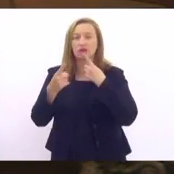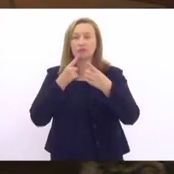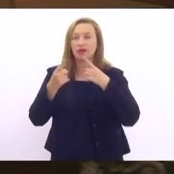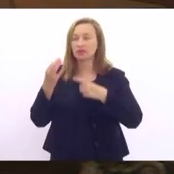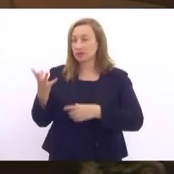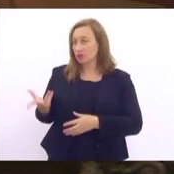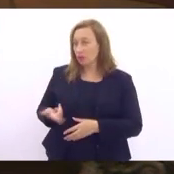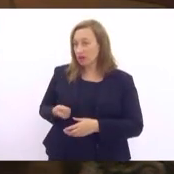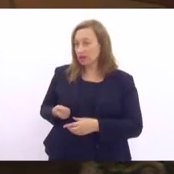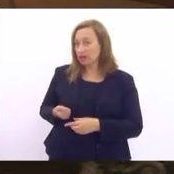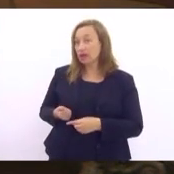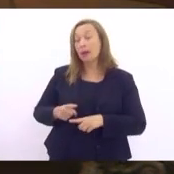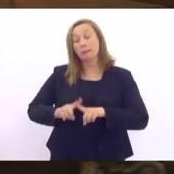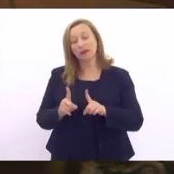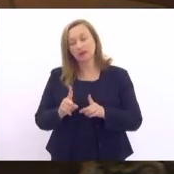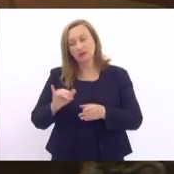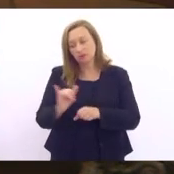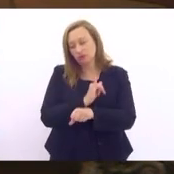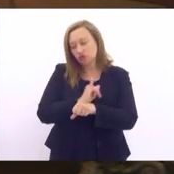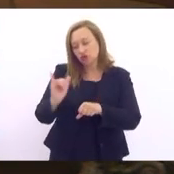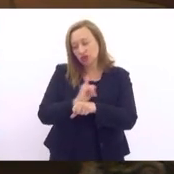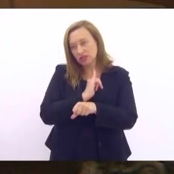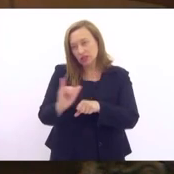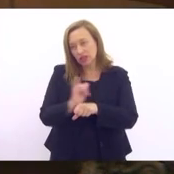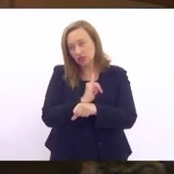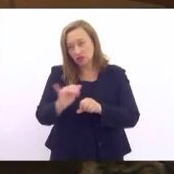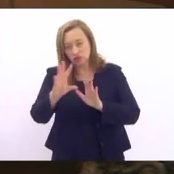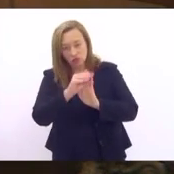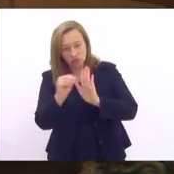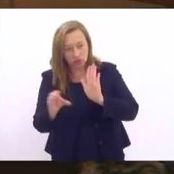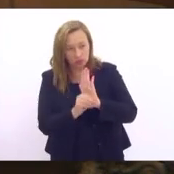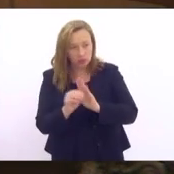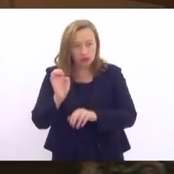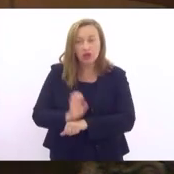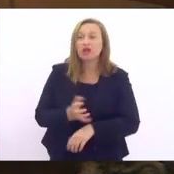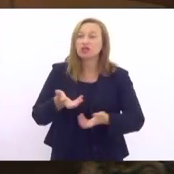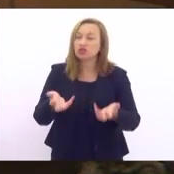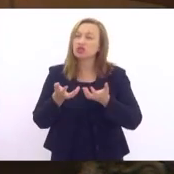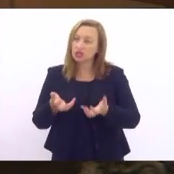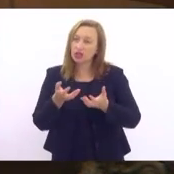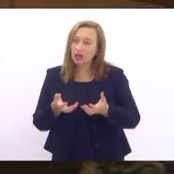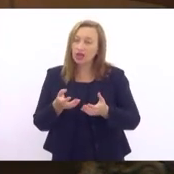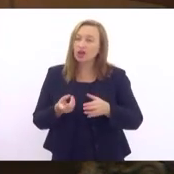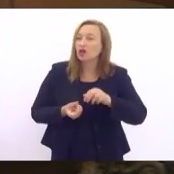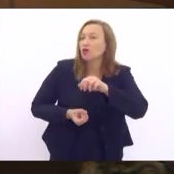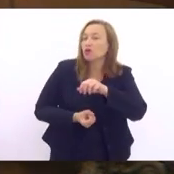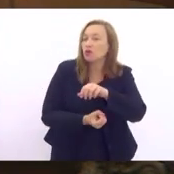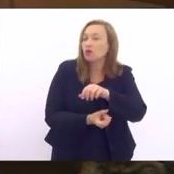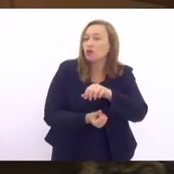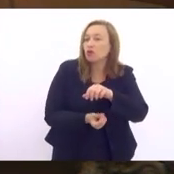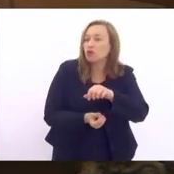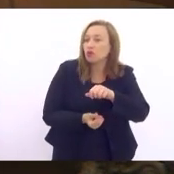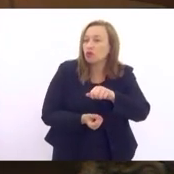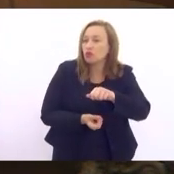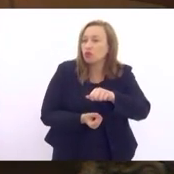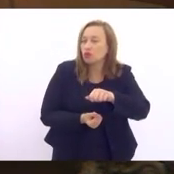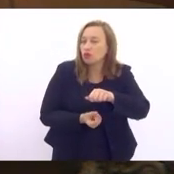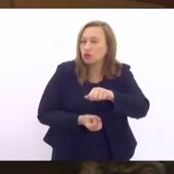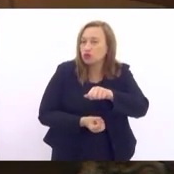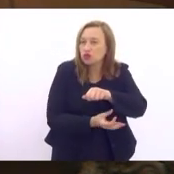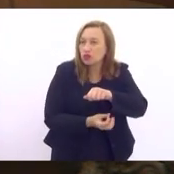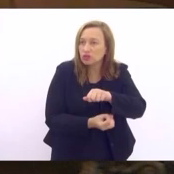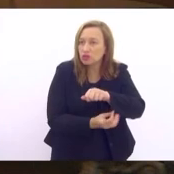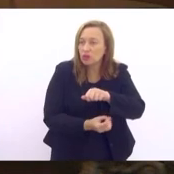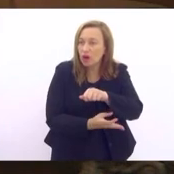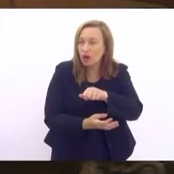Estado. E a gente quer que o Fundo Estadual funcione, o Conselho Gestor, justamente para que essas